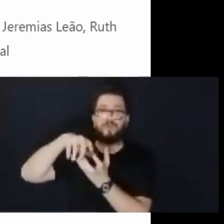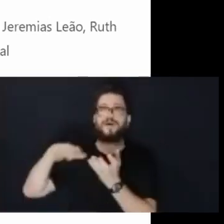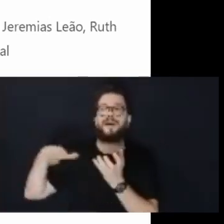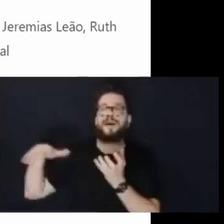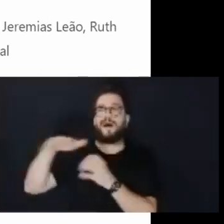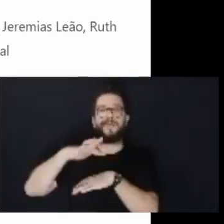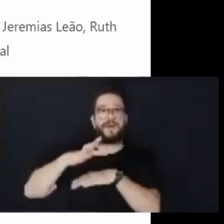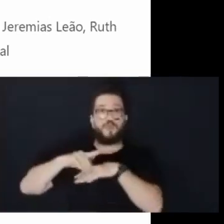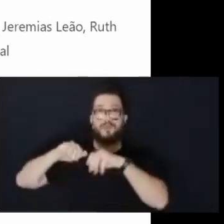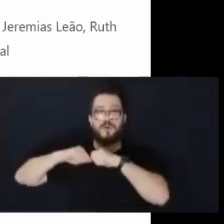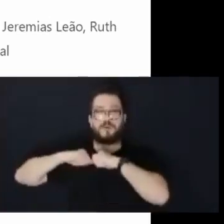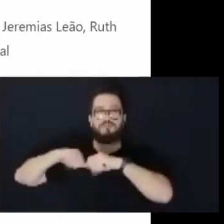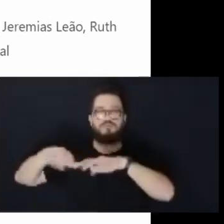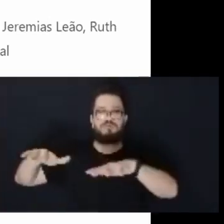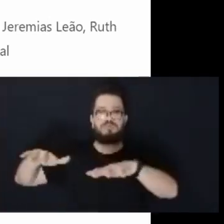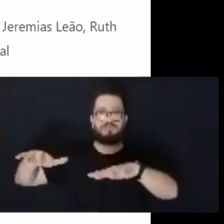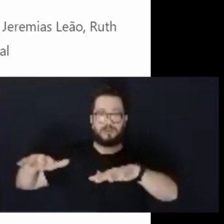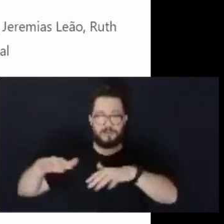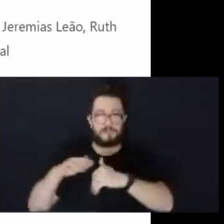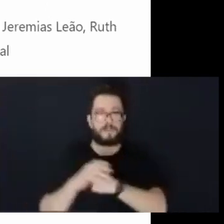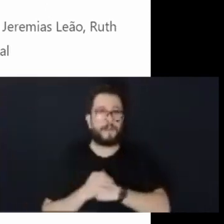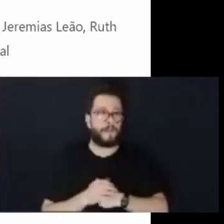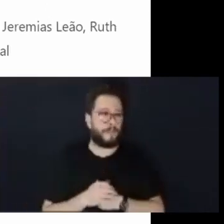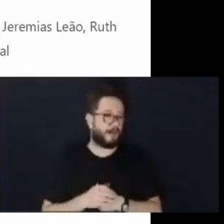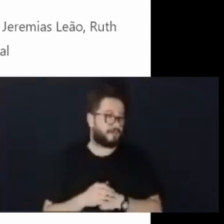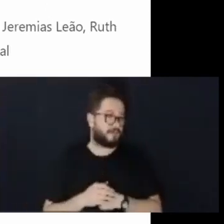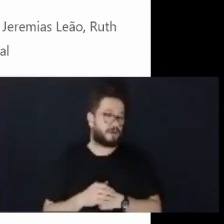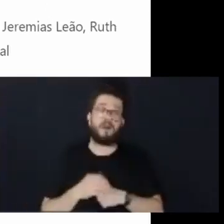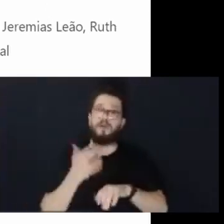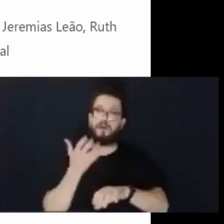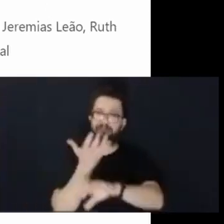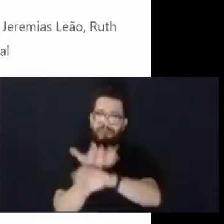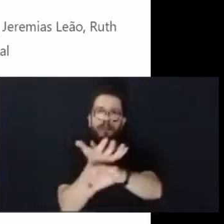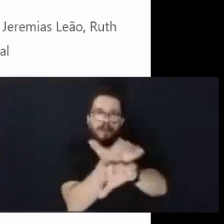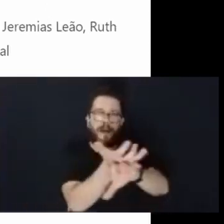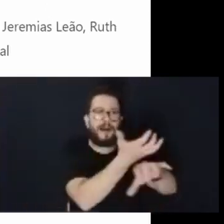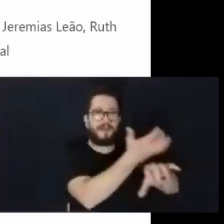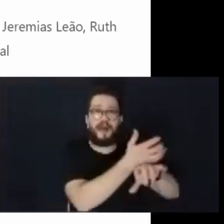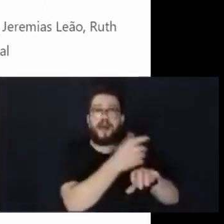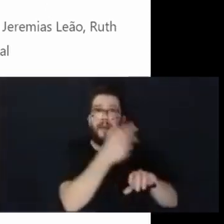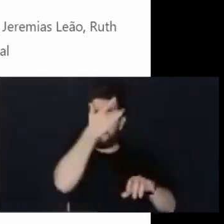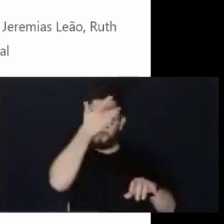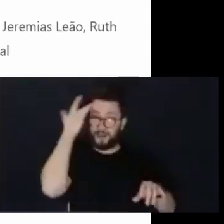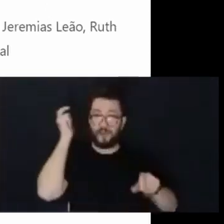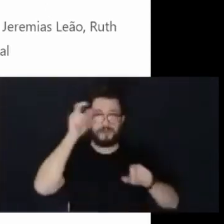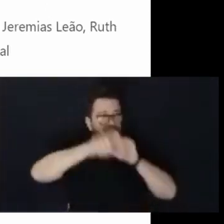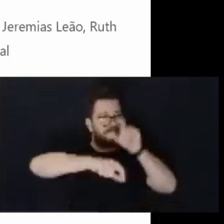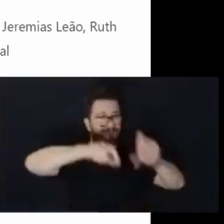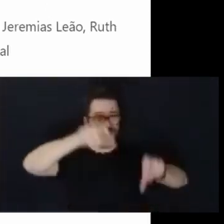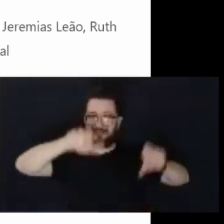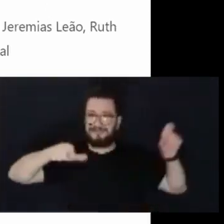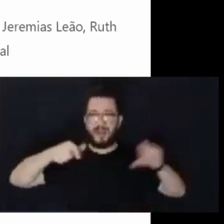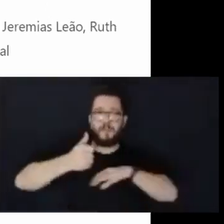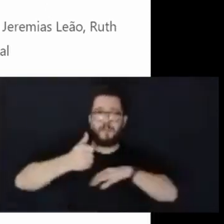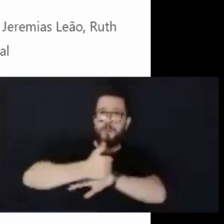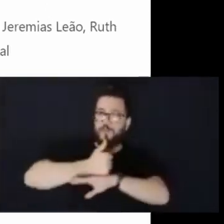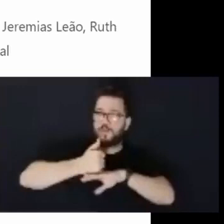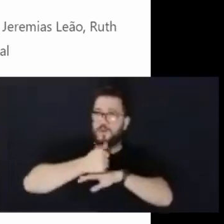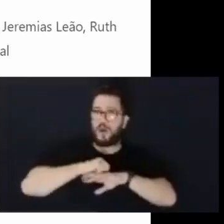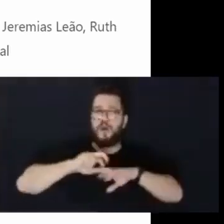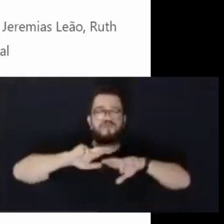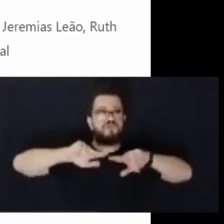equipe multidisciplinar de várias pessoas que têm trabalhos publicados em revistas com revisão dos